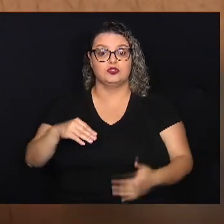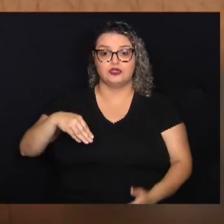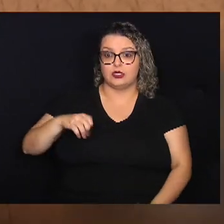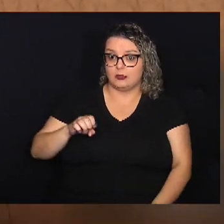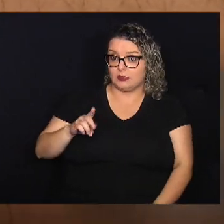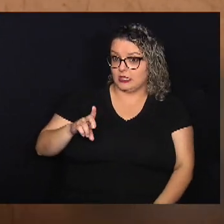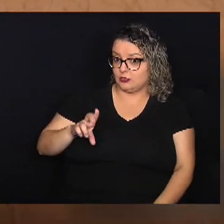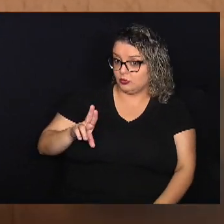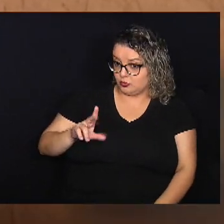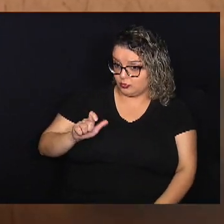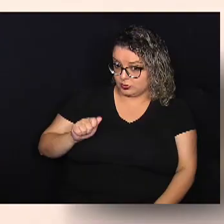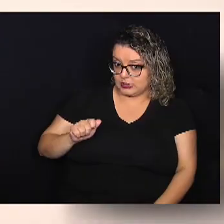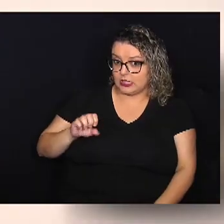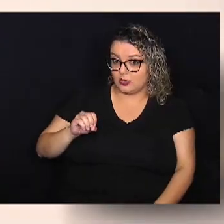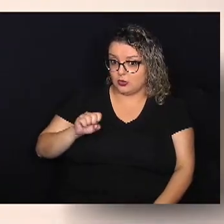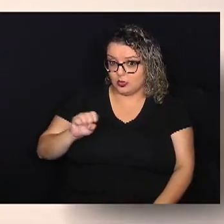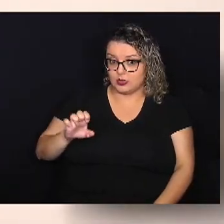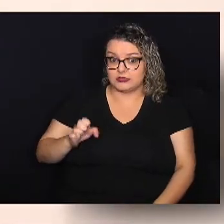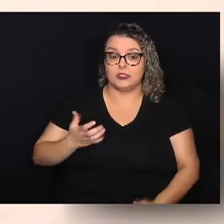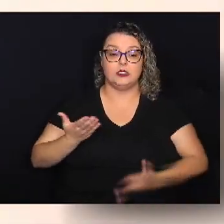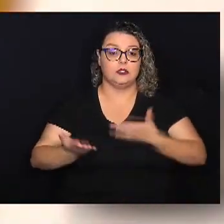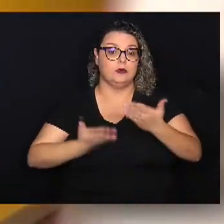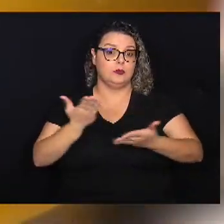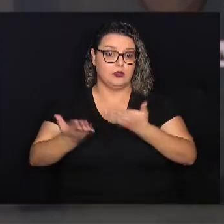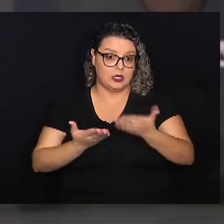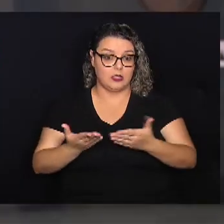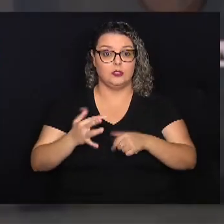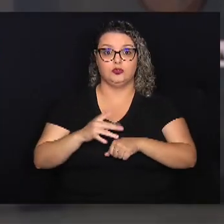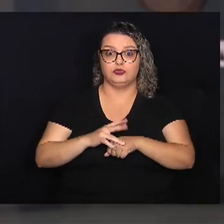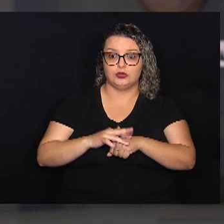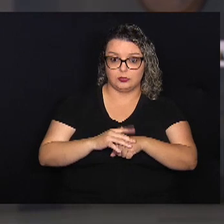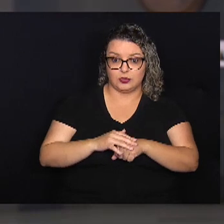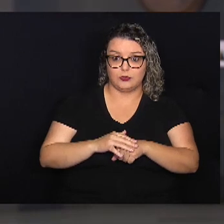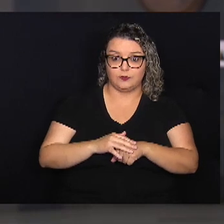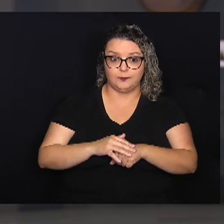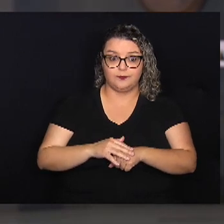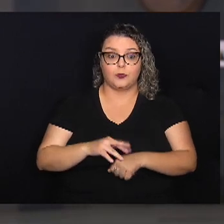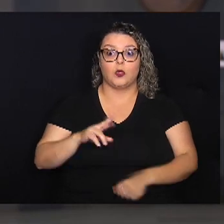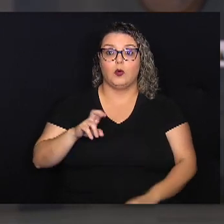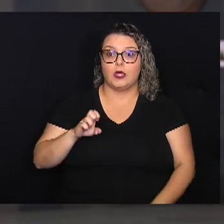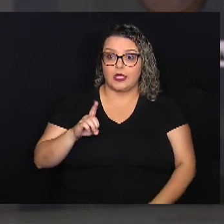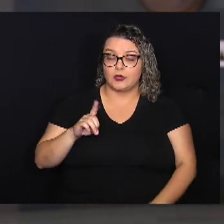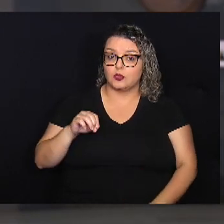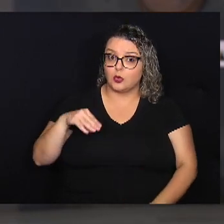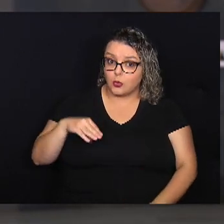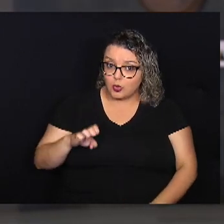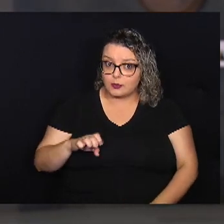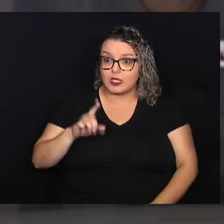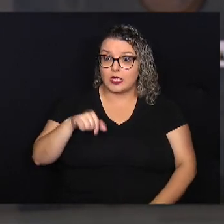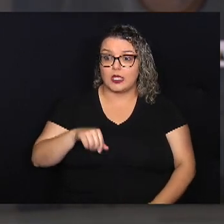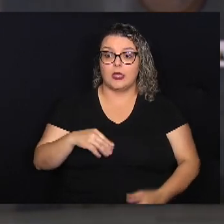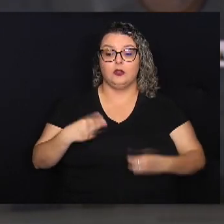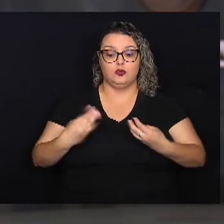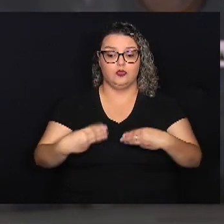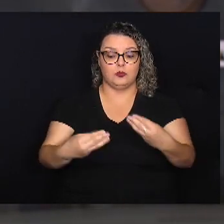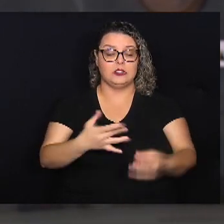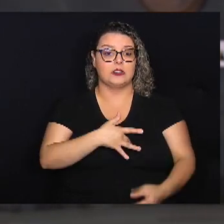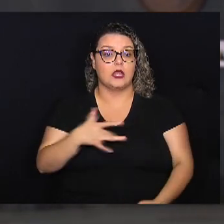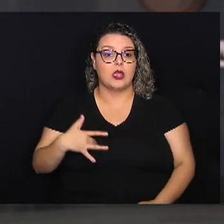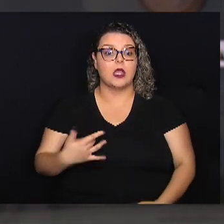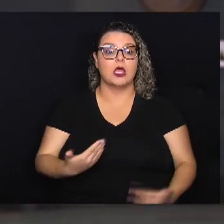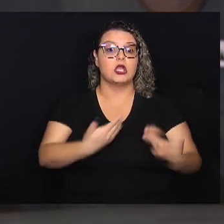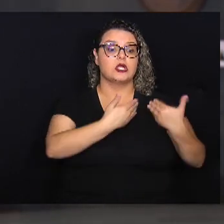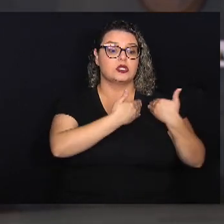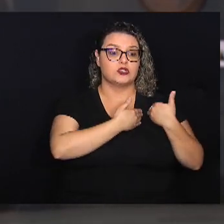que necessitem de tratamento da sua doença. O REDOME é o órgão do Ministério da Saúde responsável